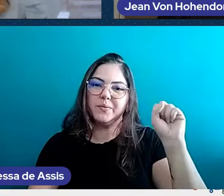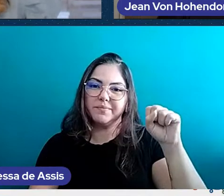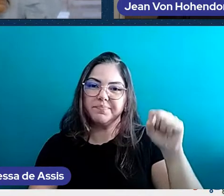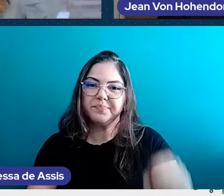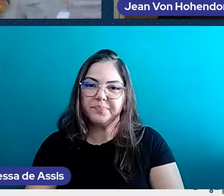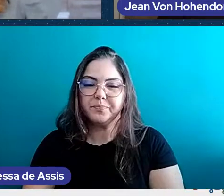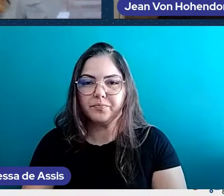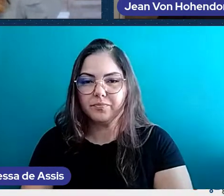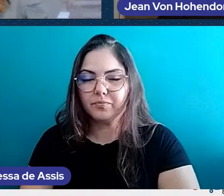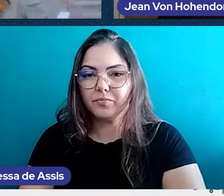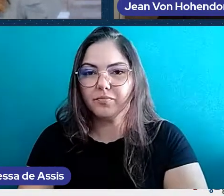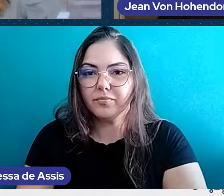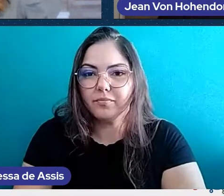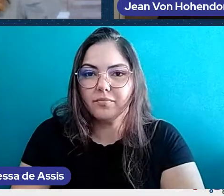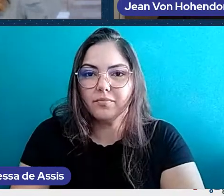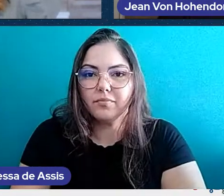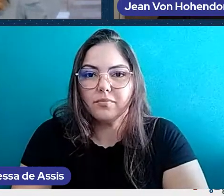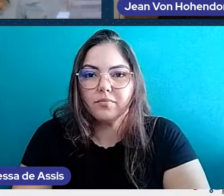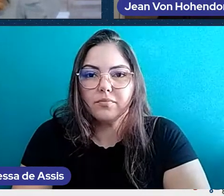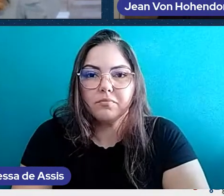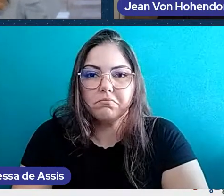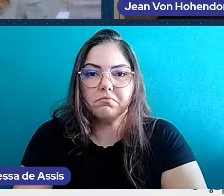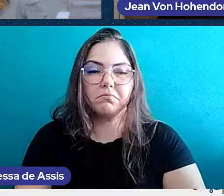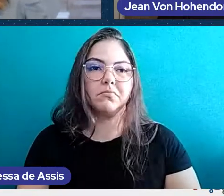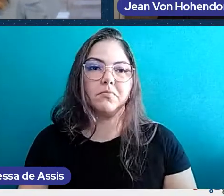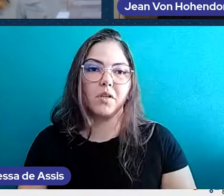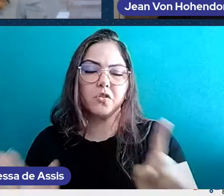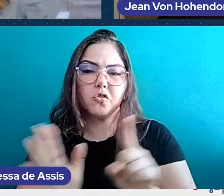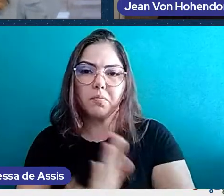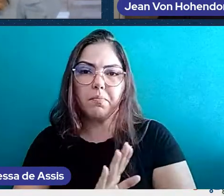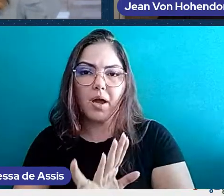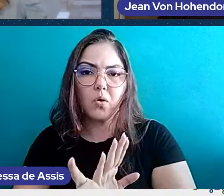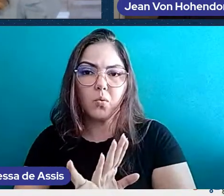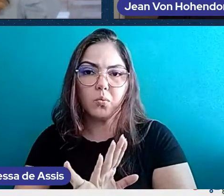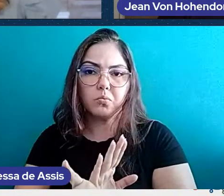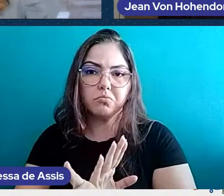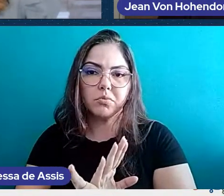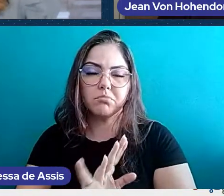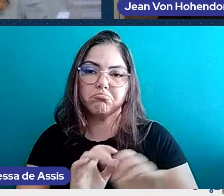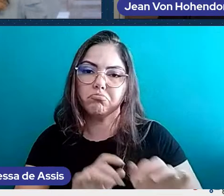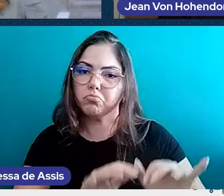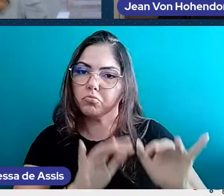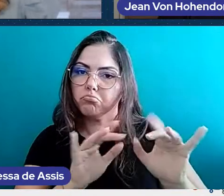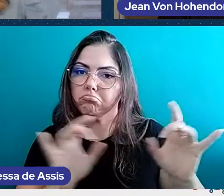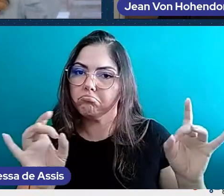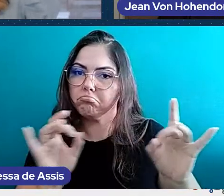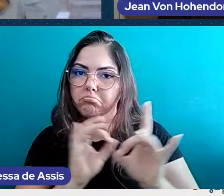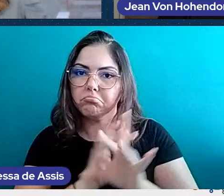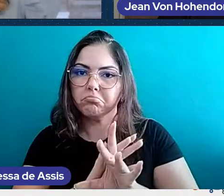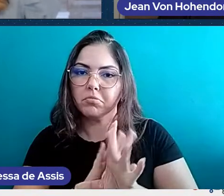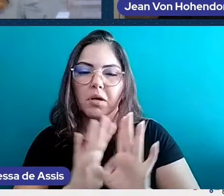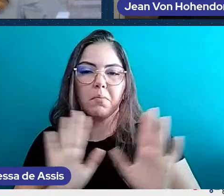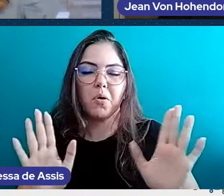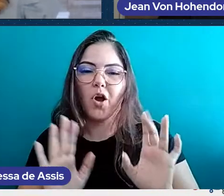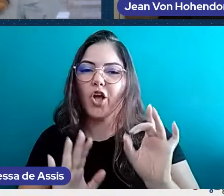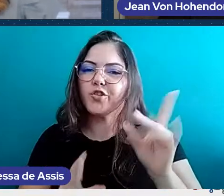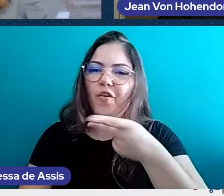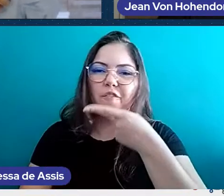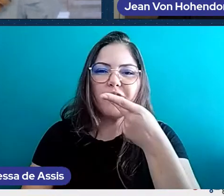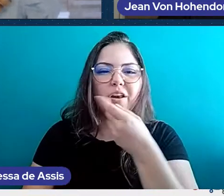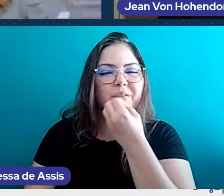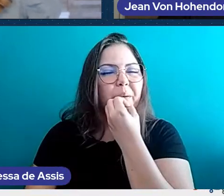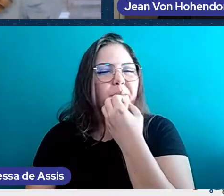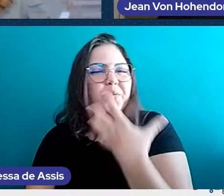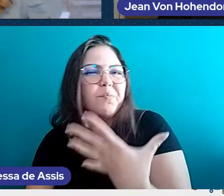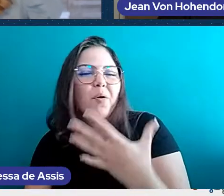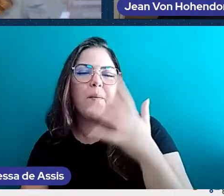vídeo. Gente, de perguntas aqui no chat, por enquanto foi só isso, né? São mais elogios mesmo, pessoal elogiando.